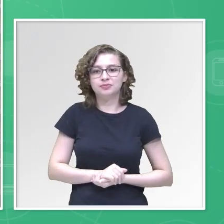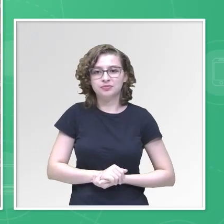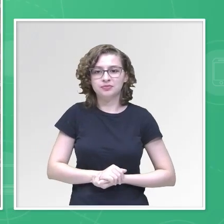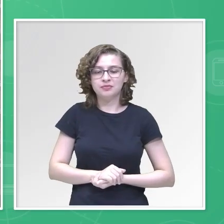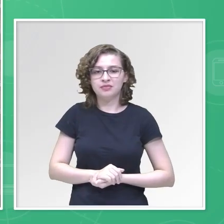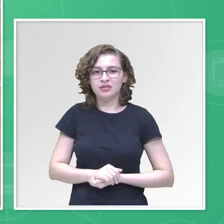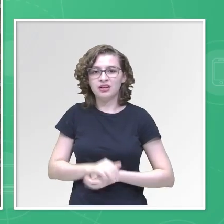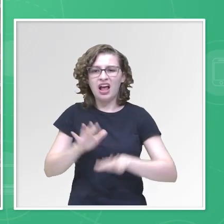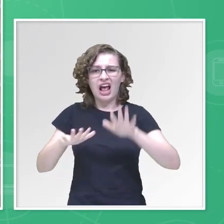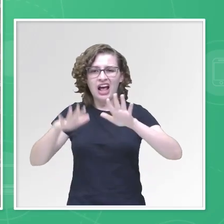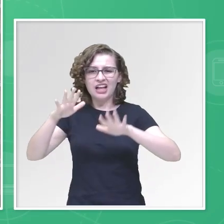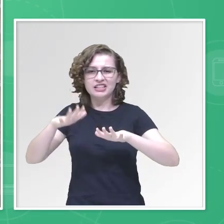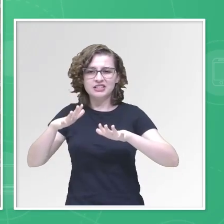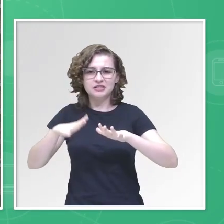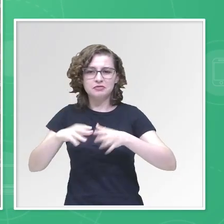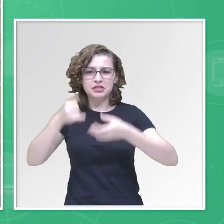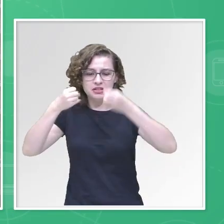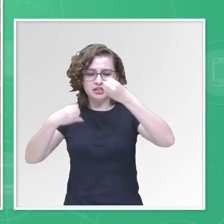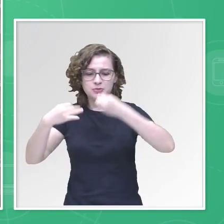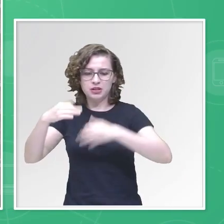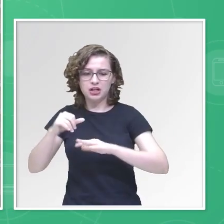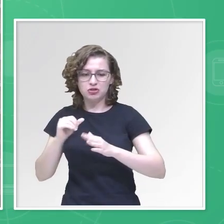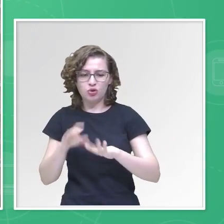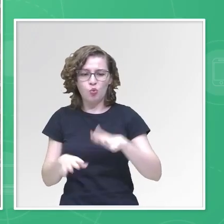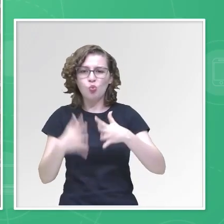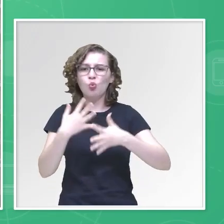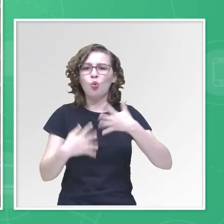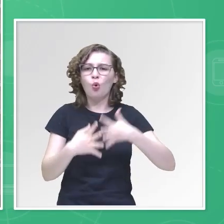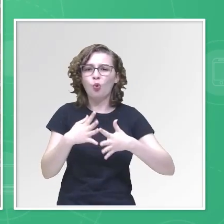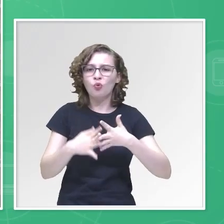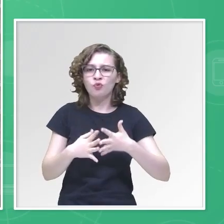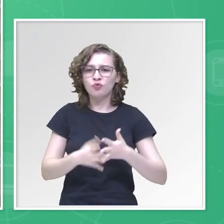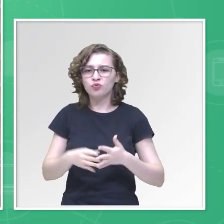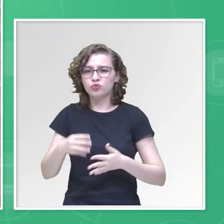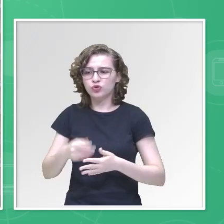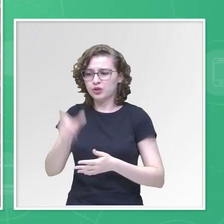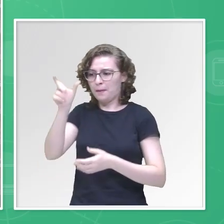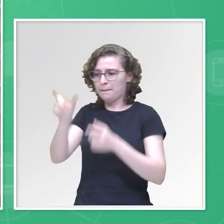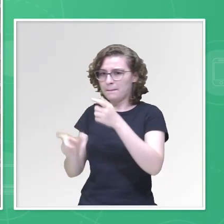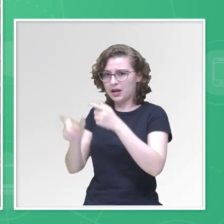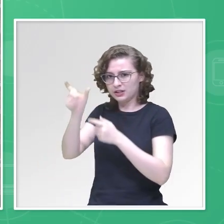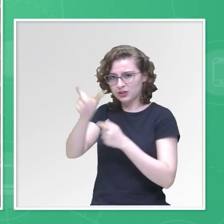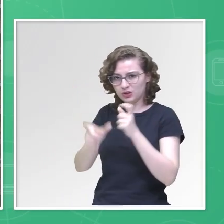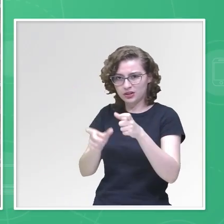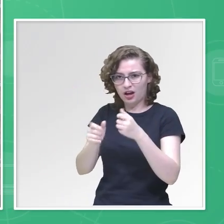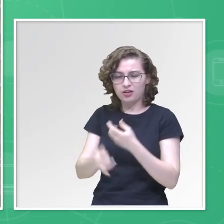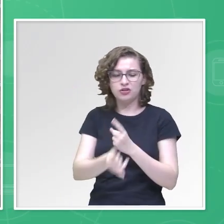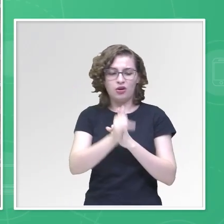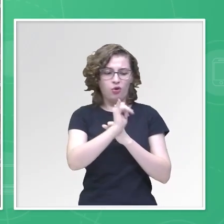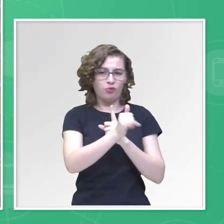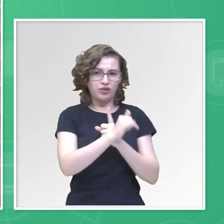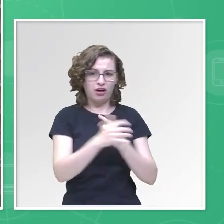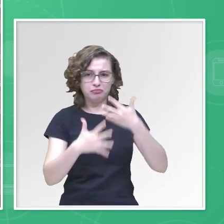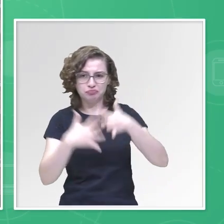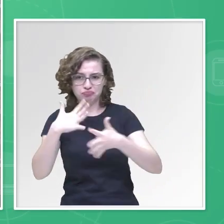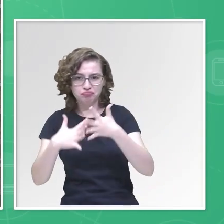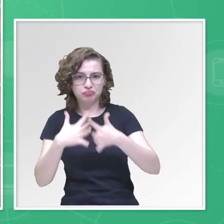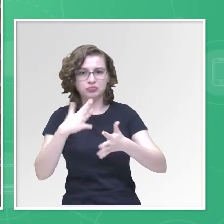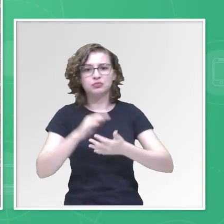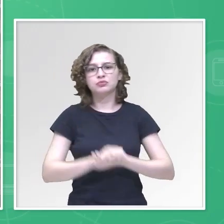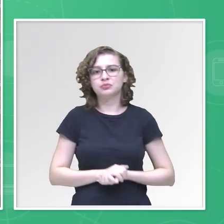até com fala dos personagens muito bem e o enredo professora o enredo EA Trama né a